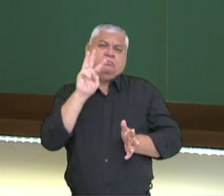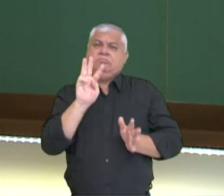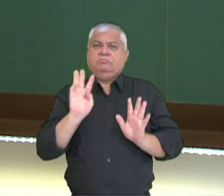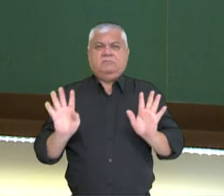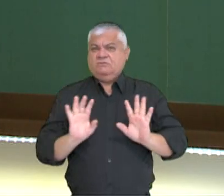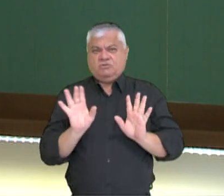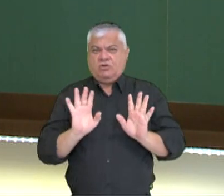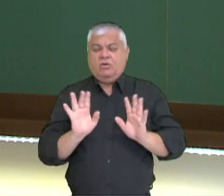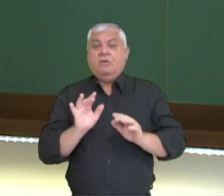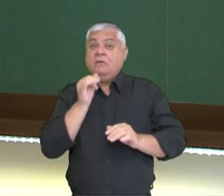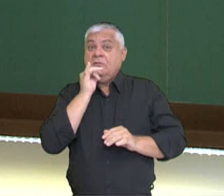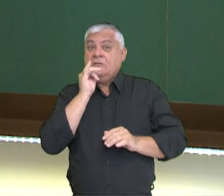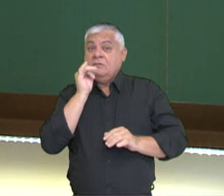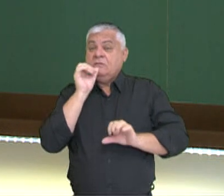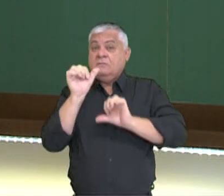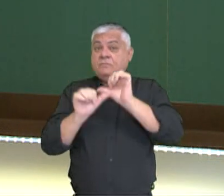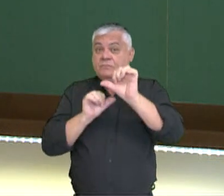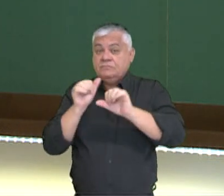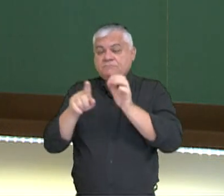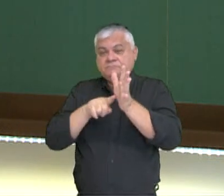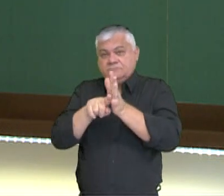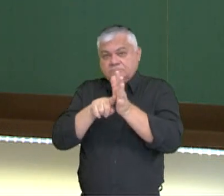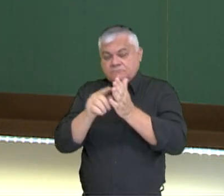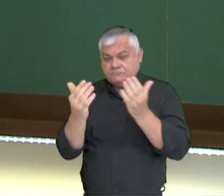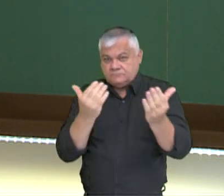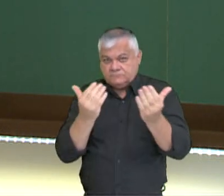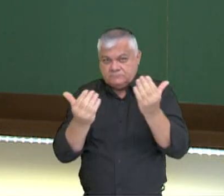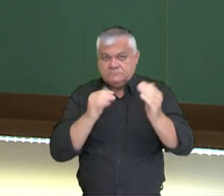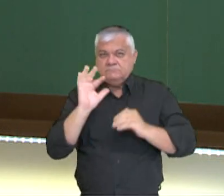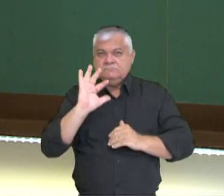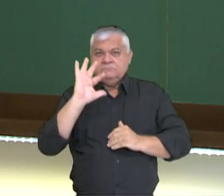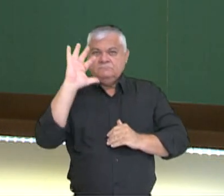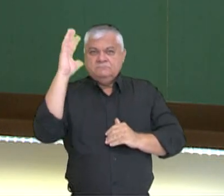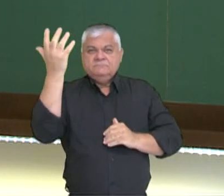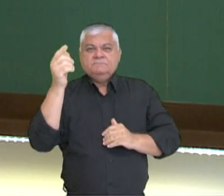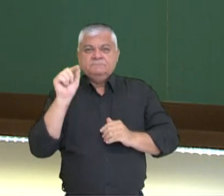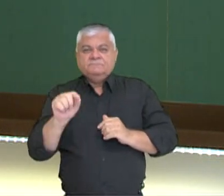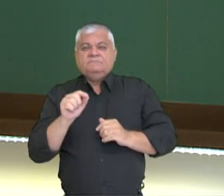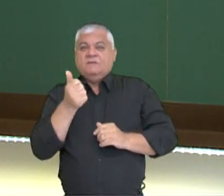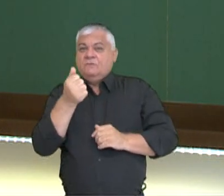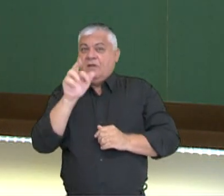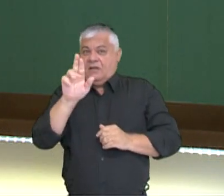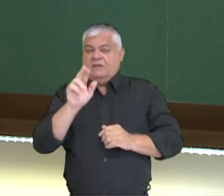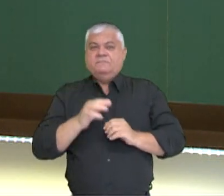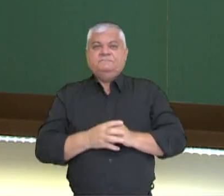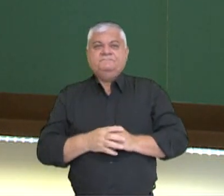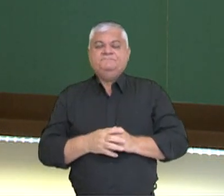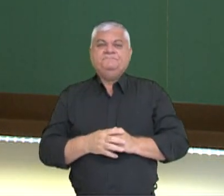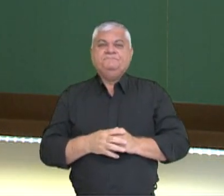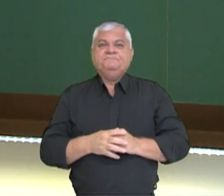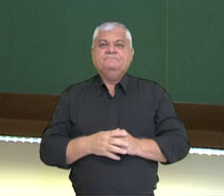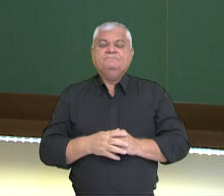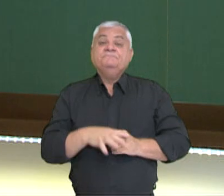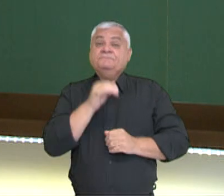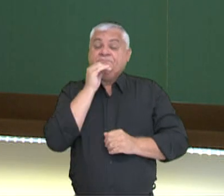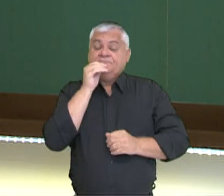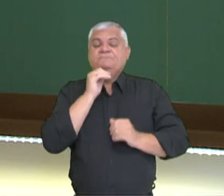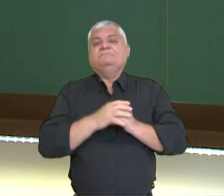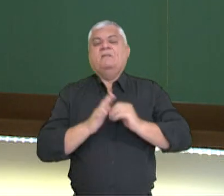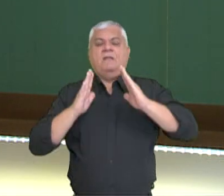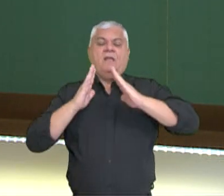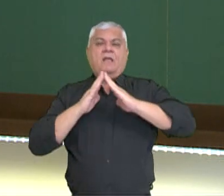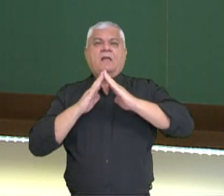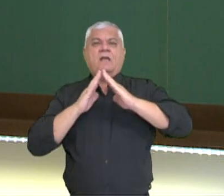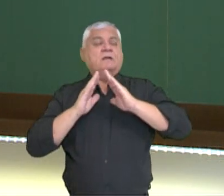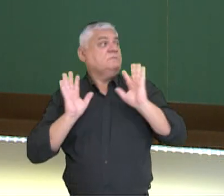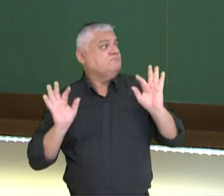dias, essa análise desse tempo, dessa condição da atmosfera. Então, quando a gente vai sair de casa, a gente